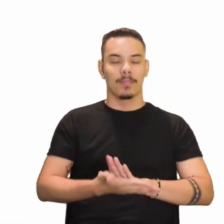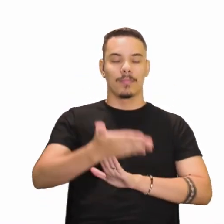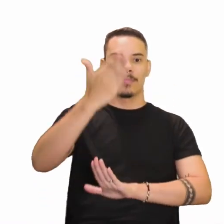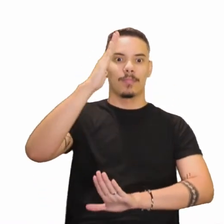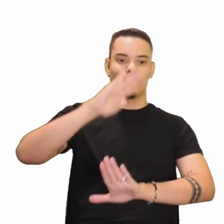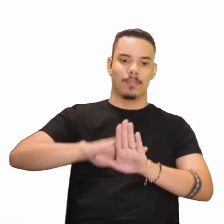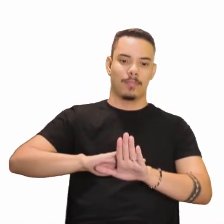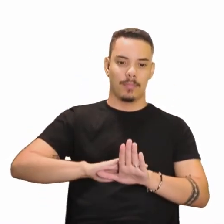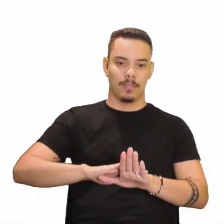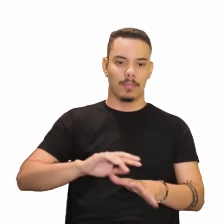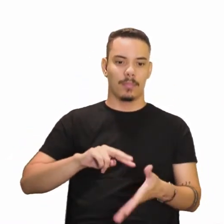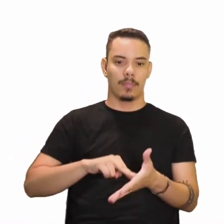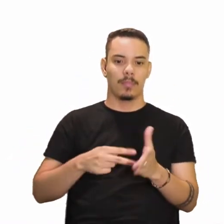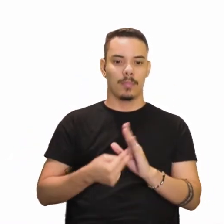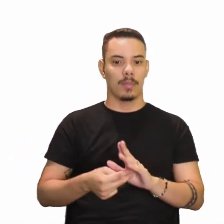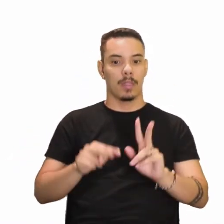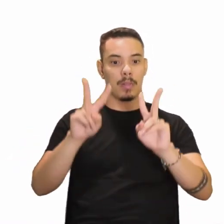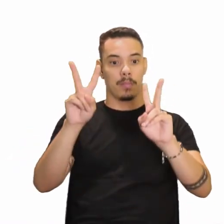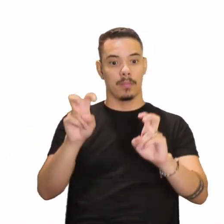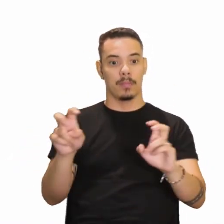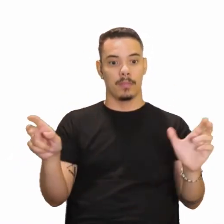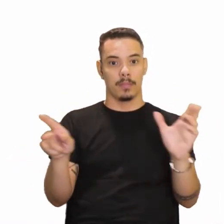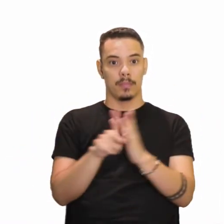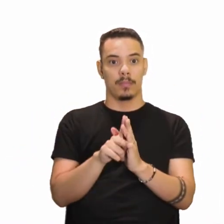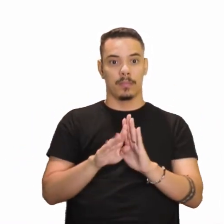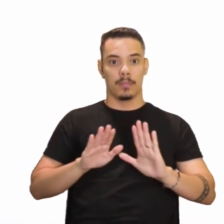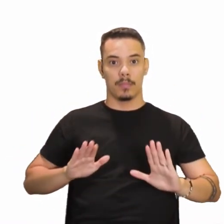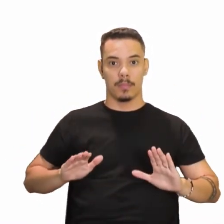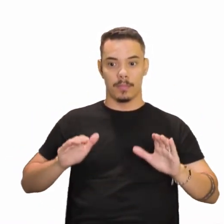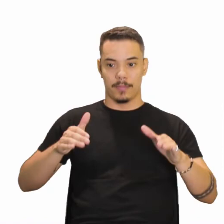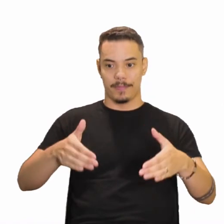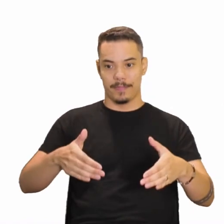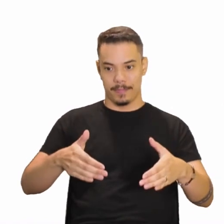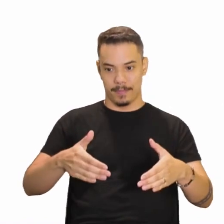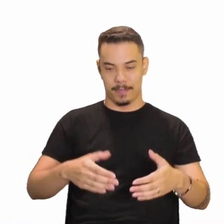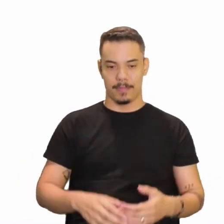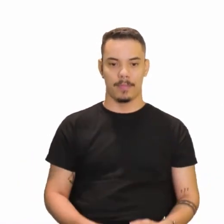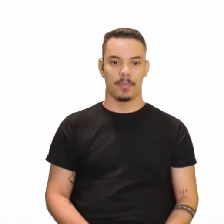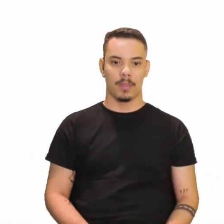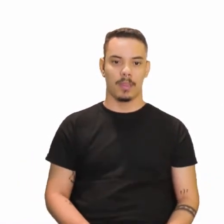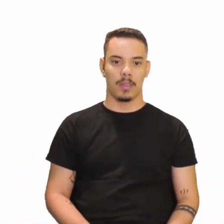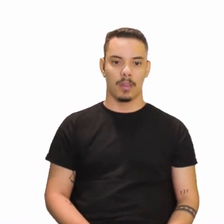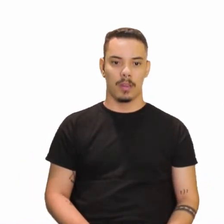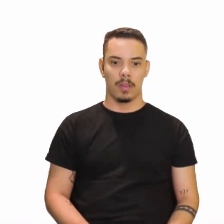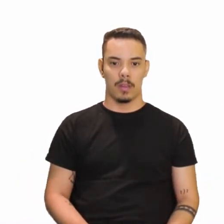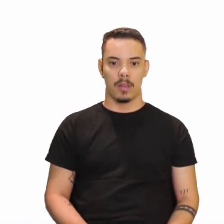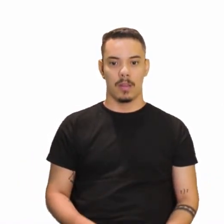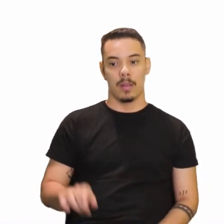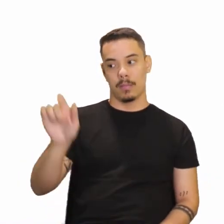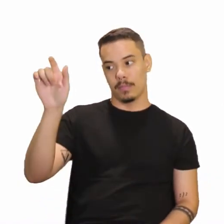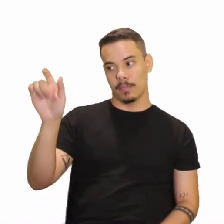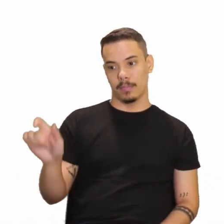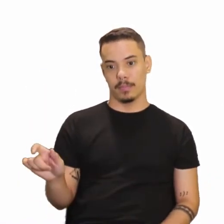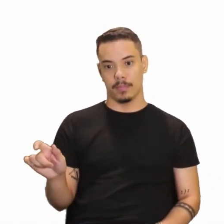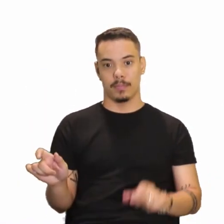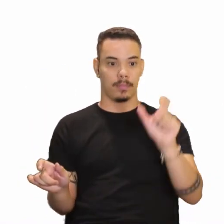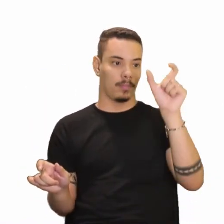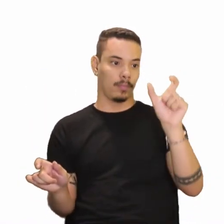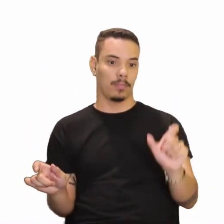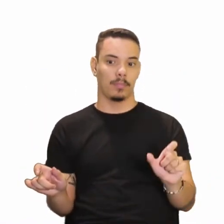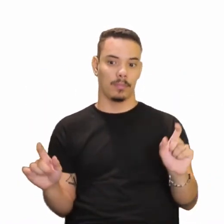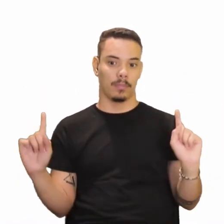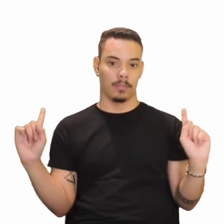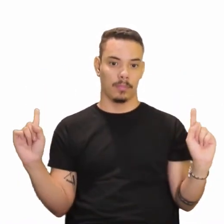essa chave está trata de que de um assunto específico que vamos supor que são duas pessoas né